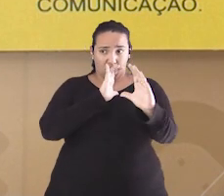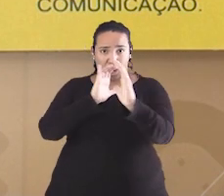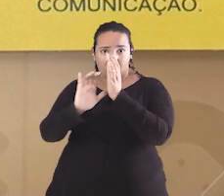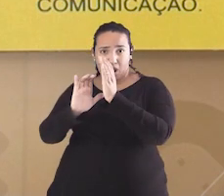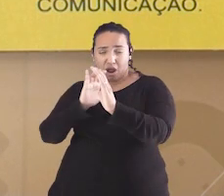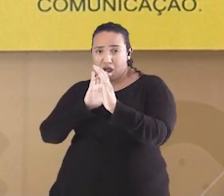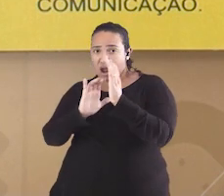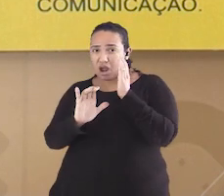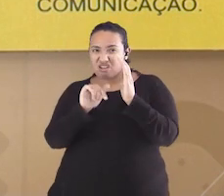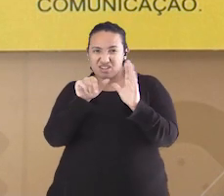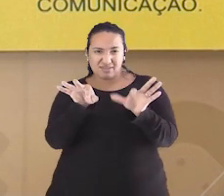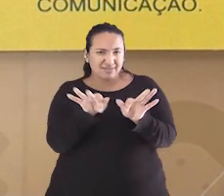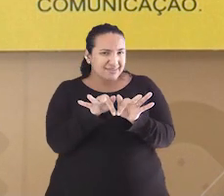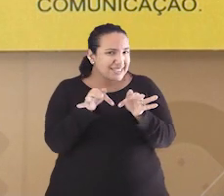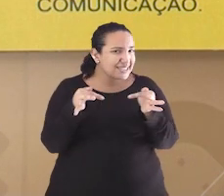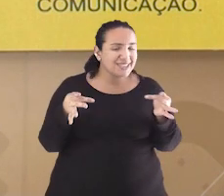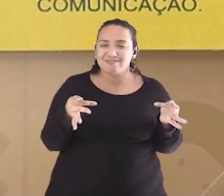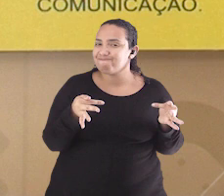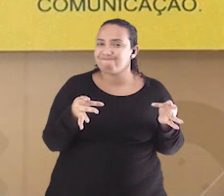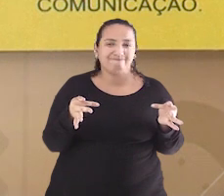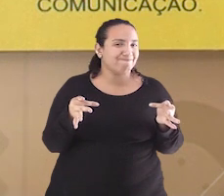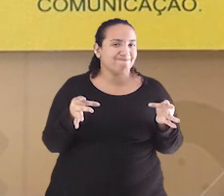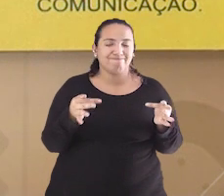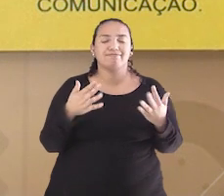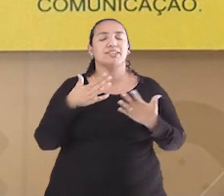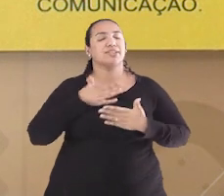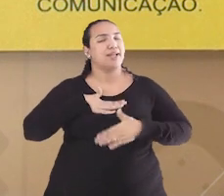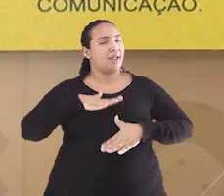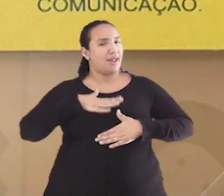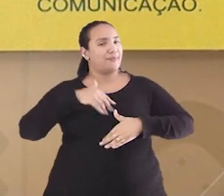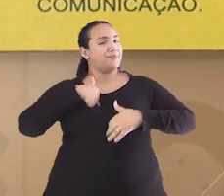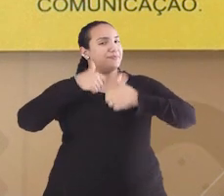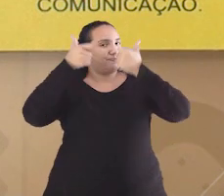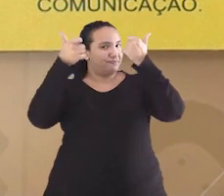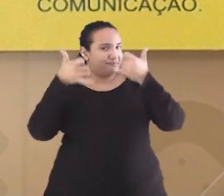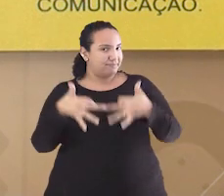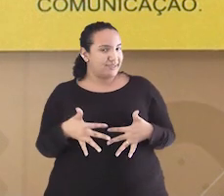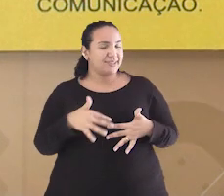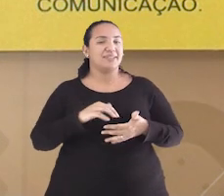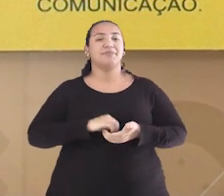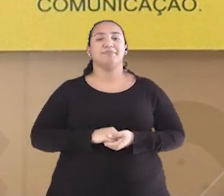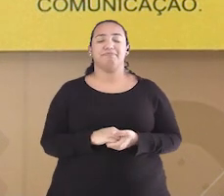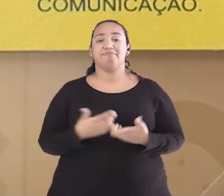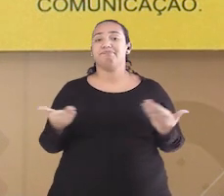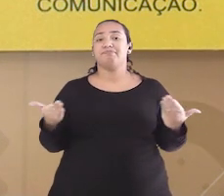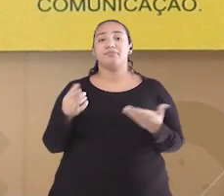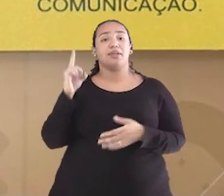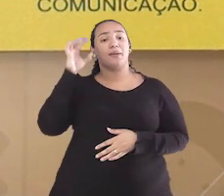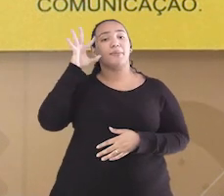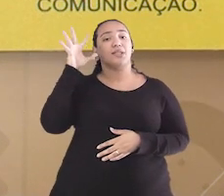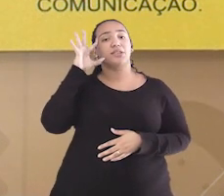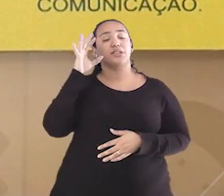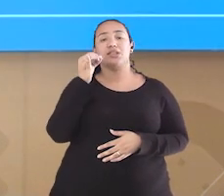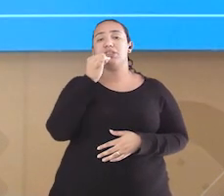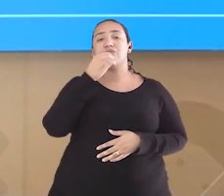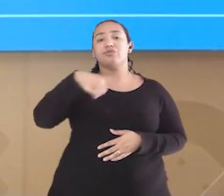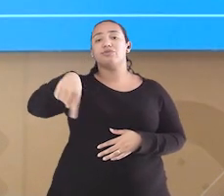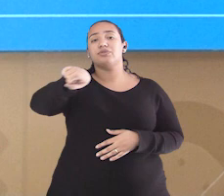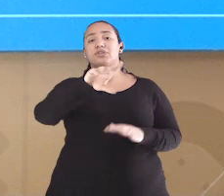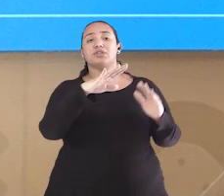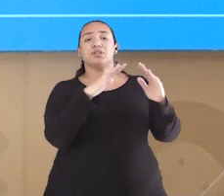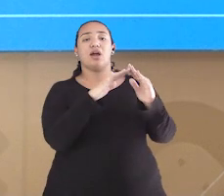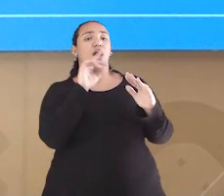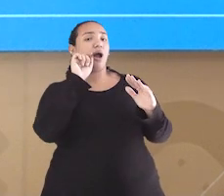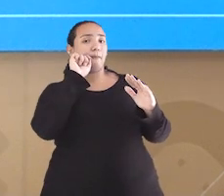com os outros não é tão simples como parece? Calma, que eu explico. Imaginem que vocês saíram para